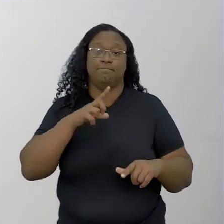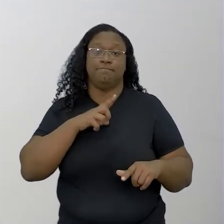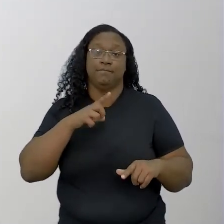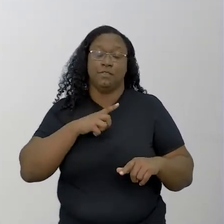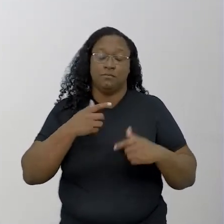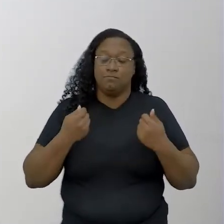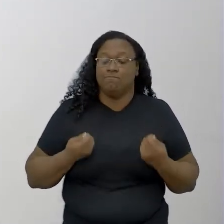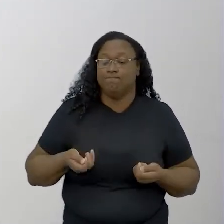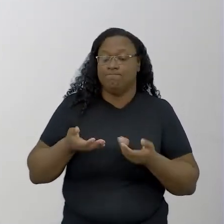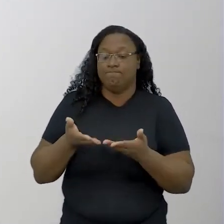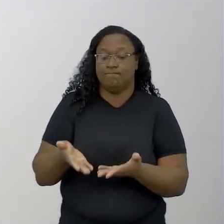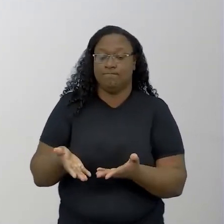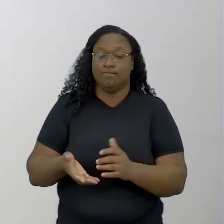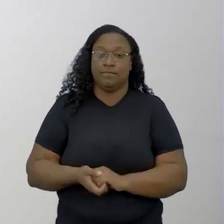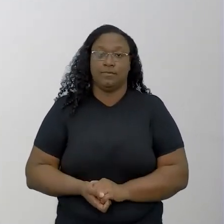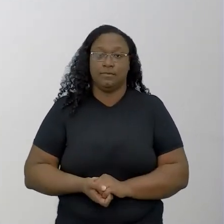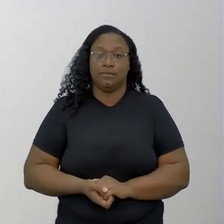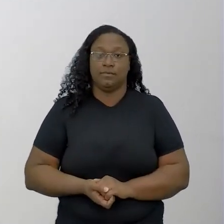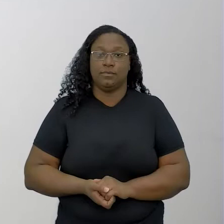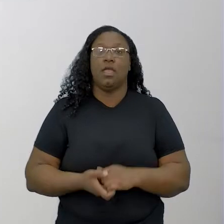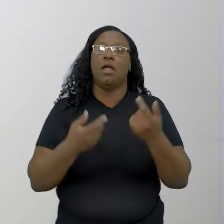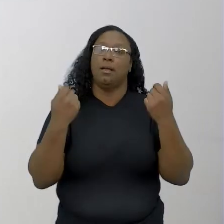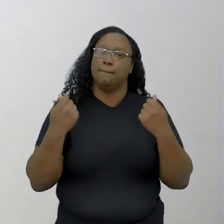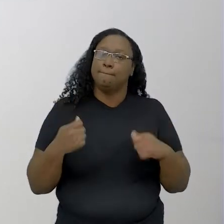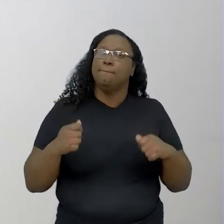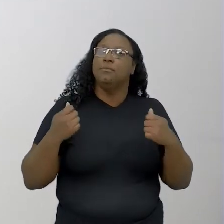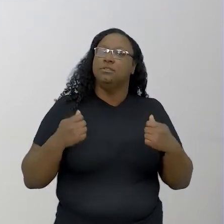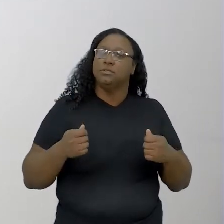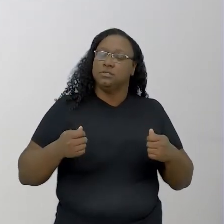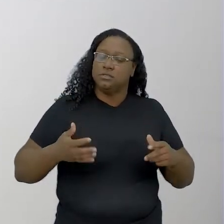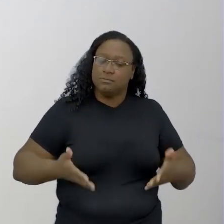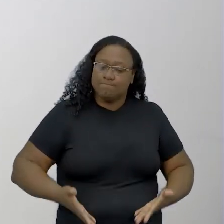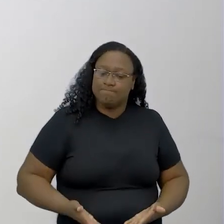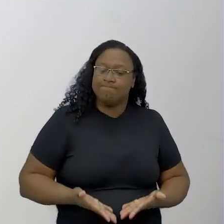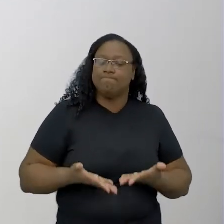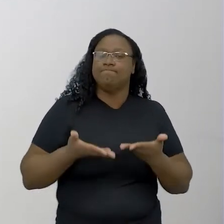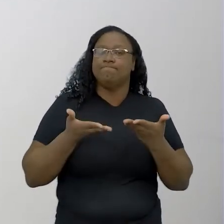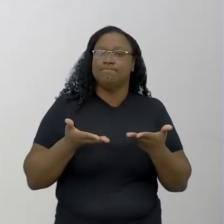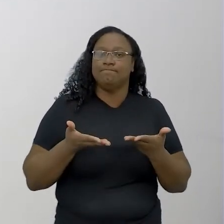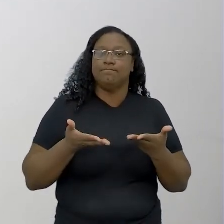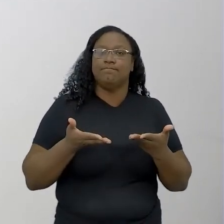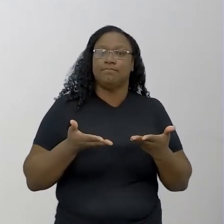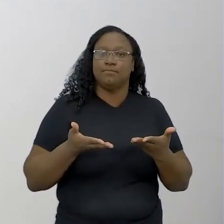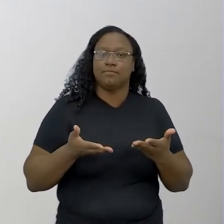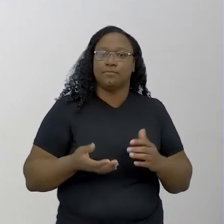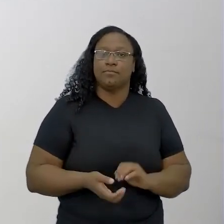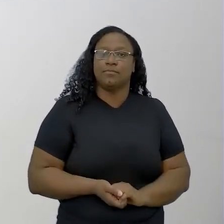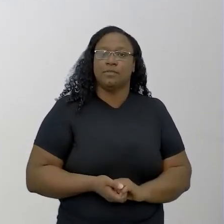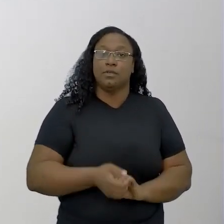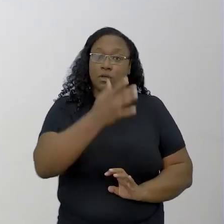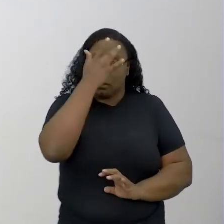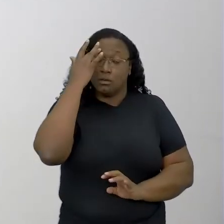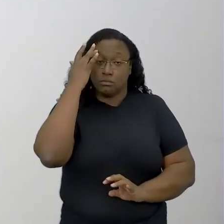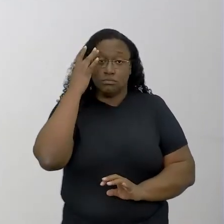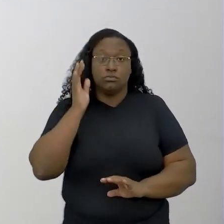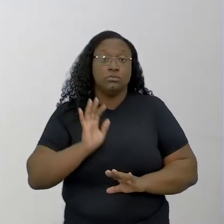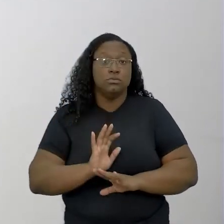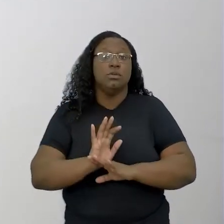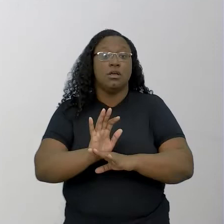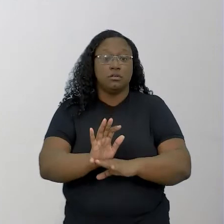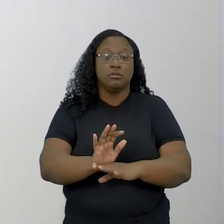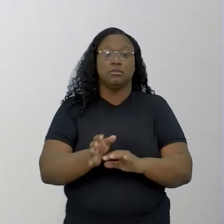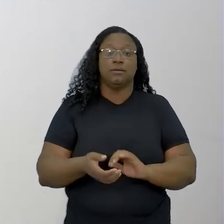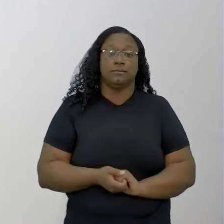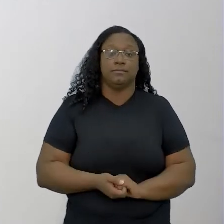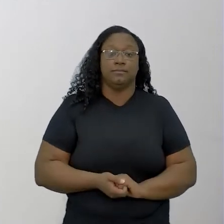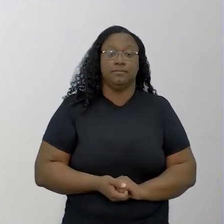carências e elas precisam de um engajamento voluntário de gente ao qual eu respeito muito, tenho aqui